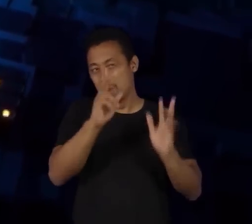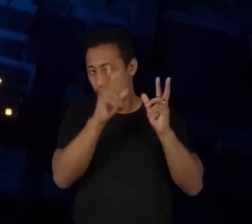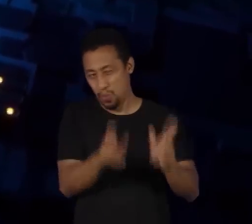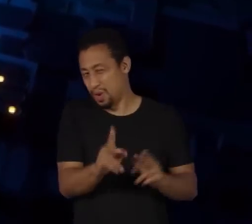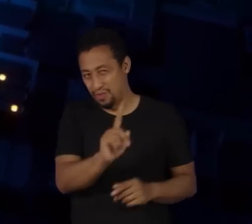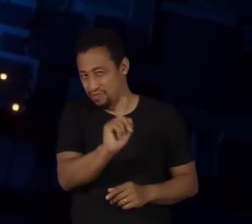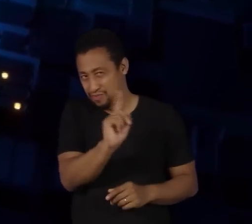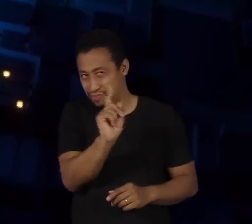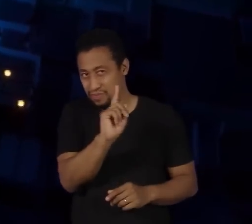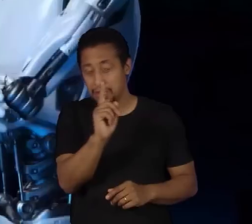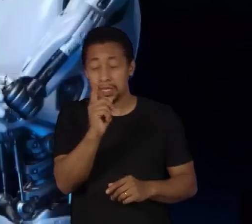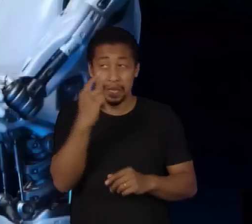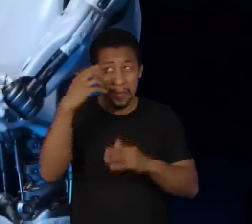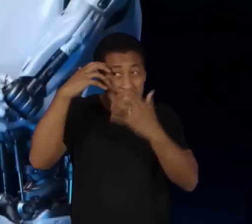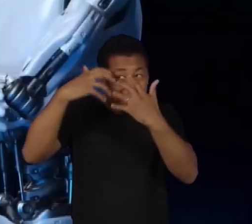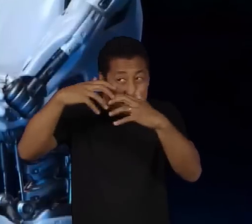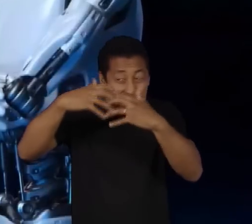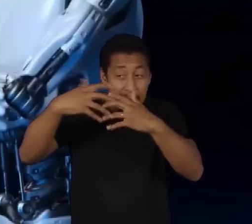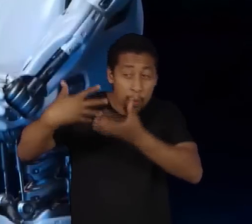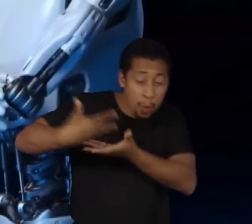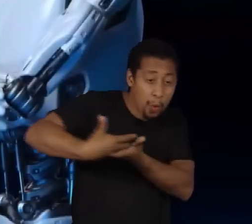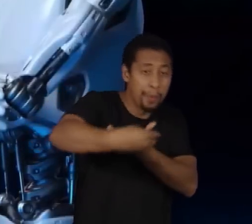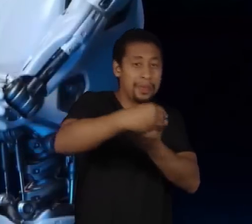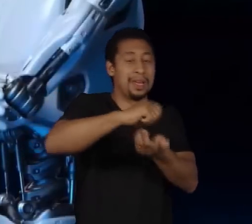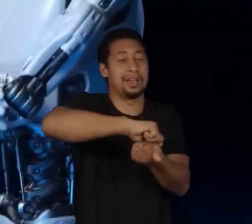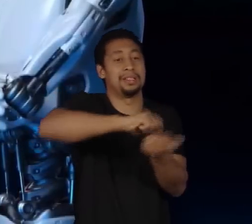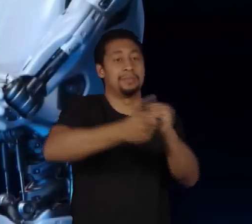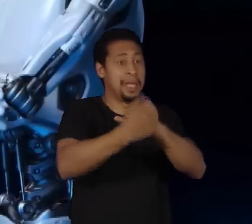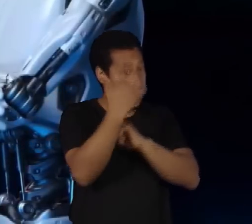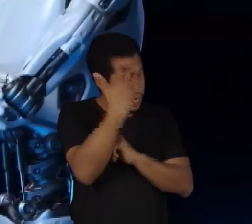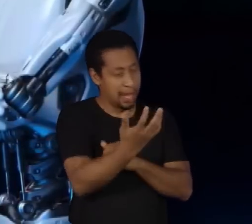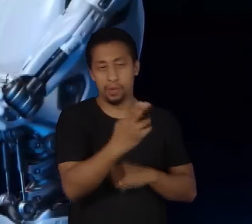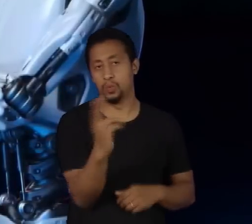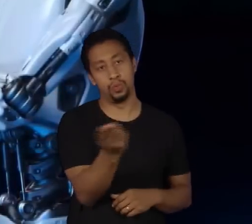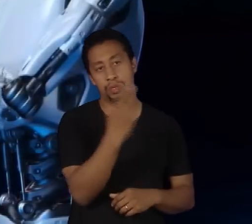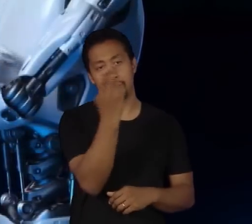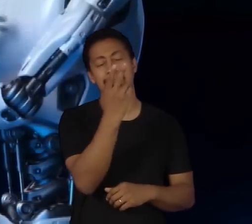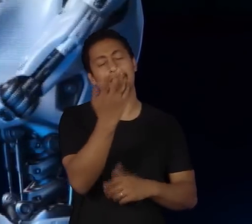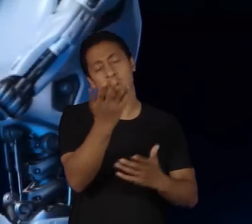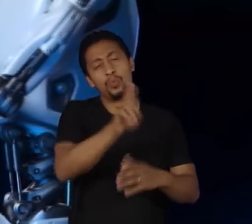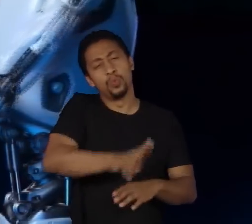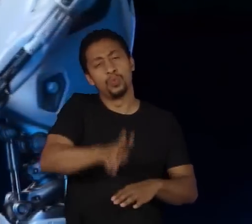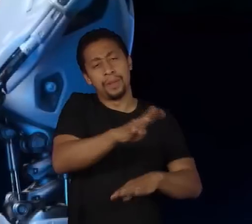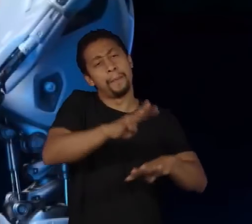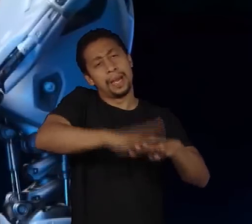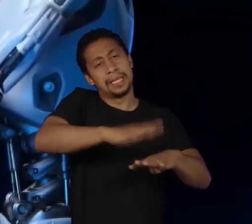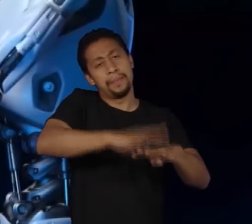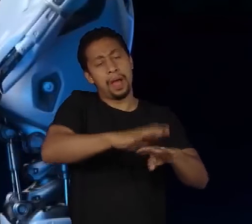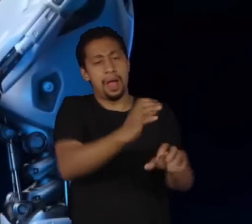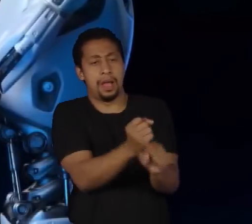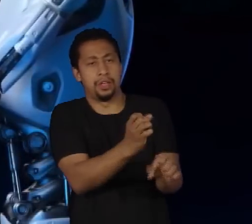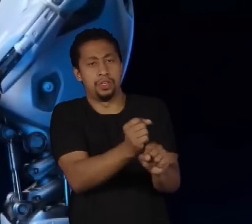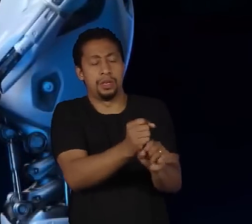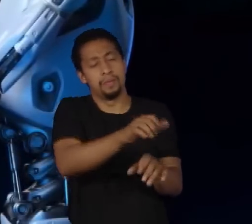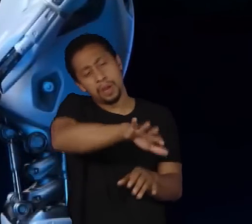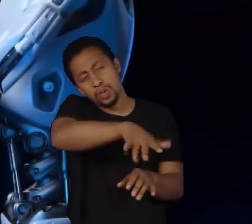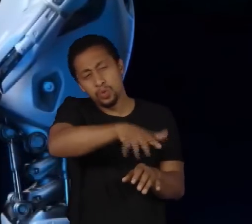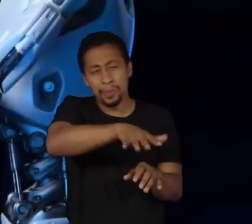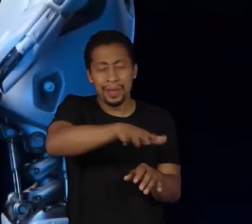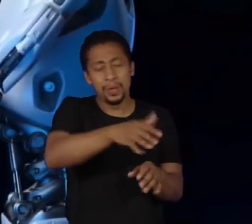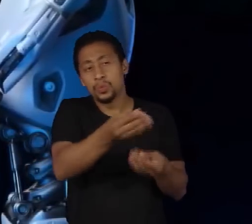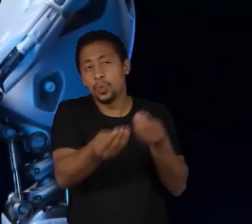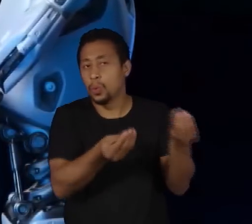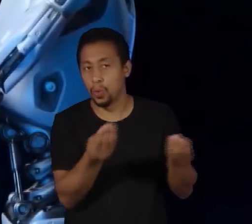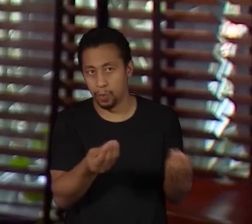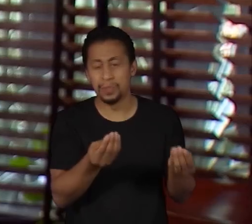complexidade do nosso cérebro. É a matemática, né? Ela é um modelo estatístico e que ela faz previsões com base em grandes